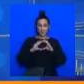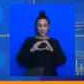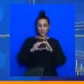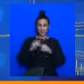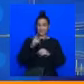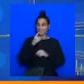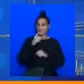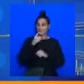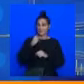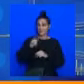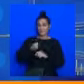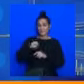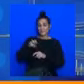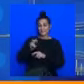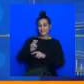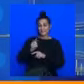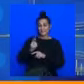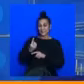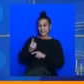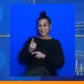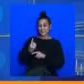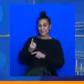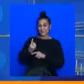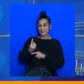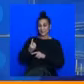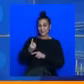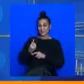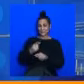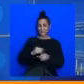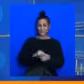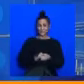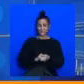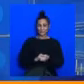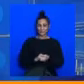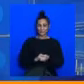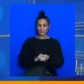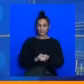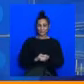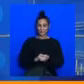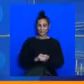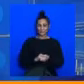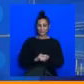Bola vermelha, número 51. Vermelha, 51.